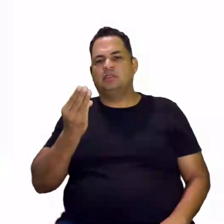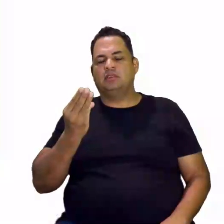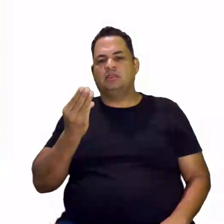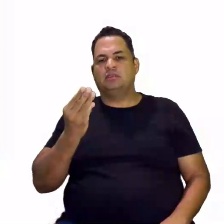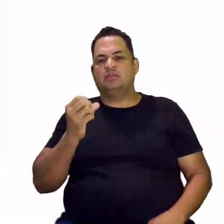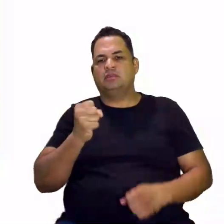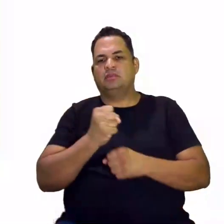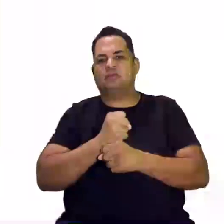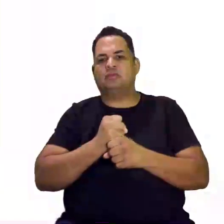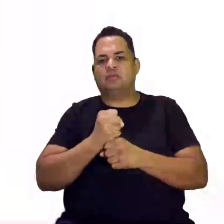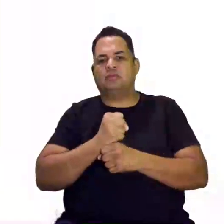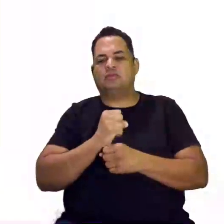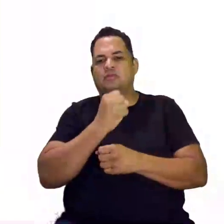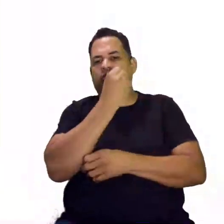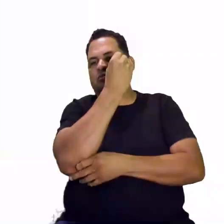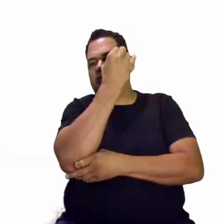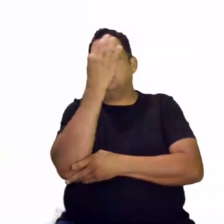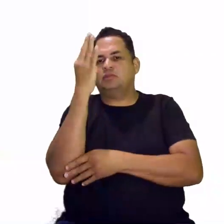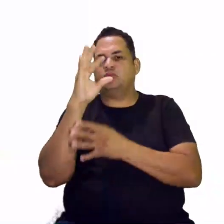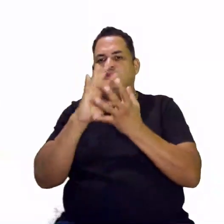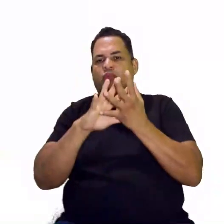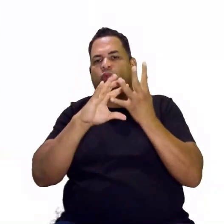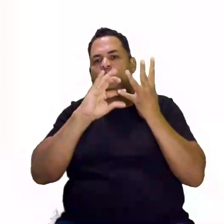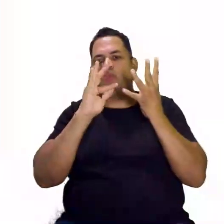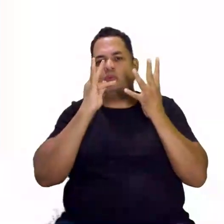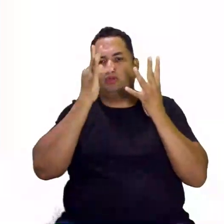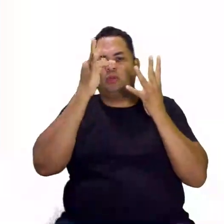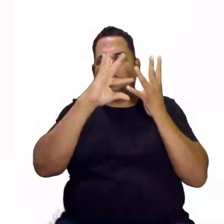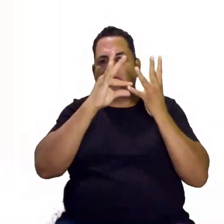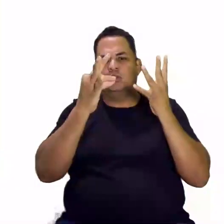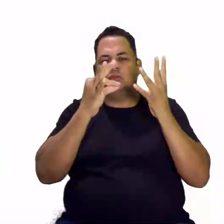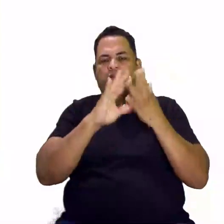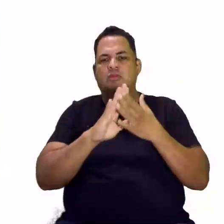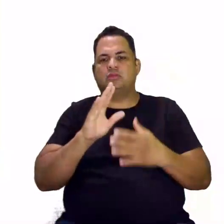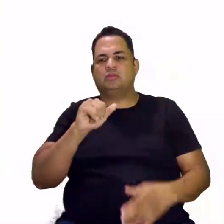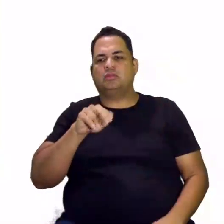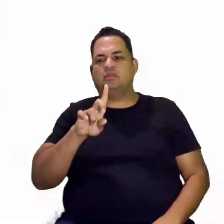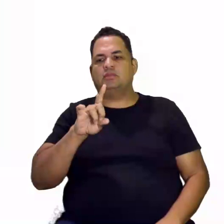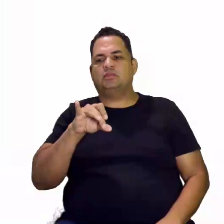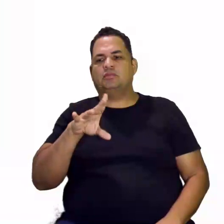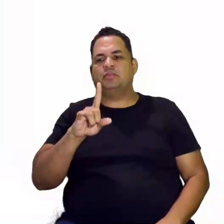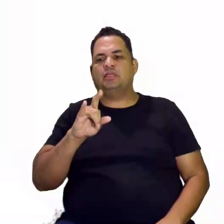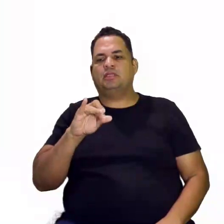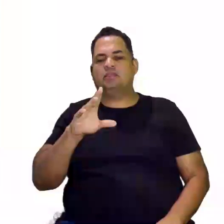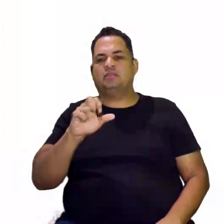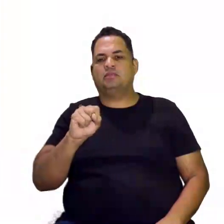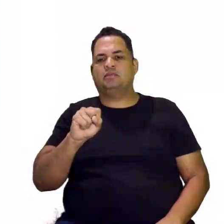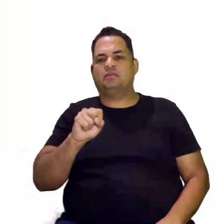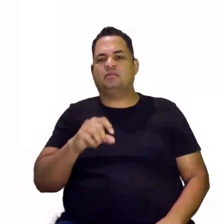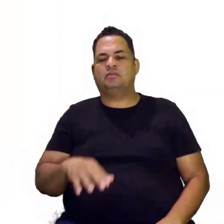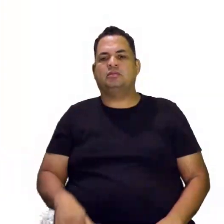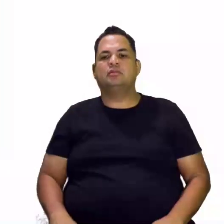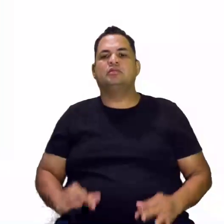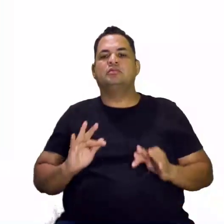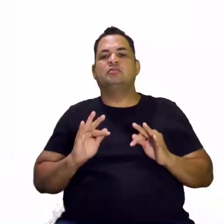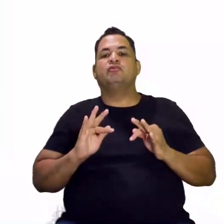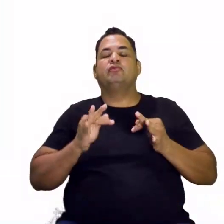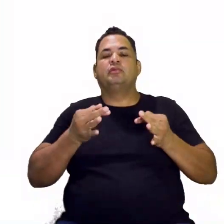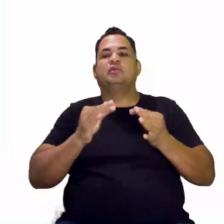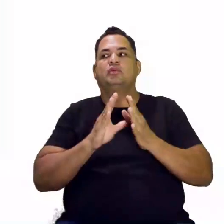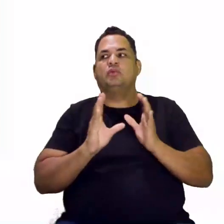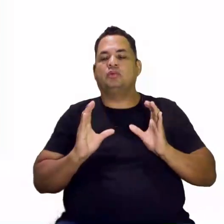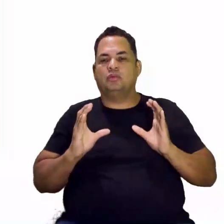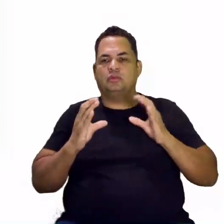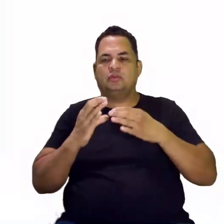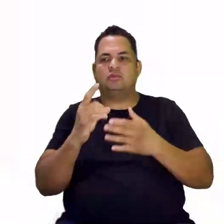com flores. Plantas com flores são angiospermas, evolutivamente, o último grupo,